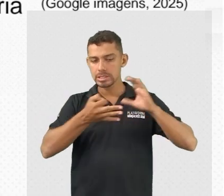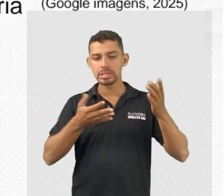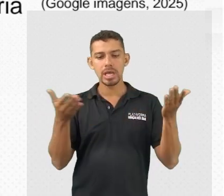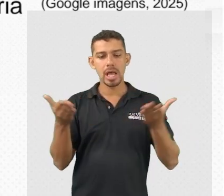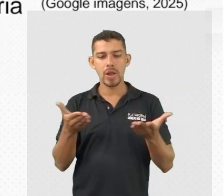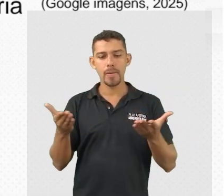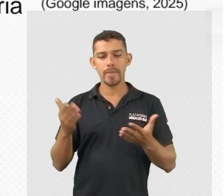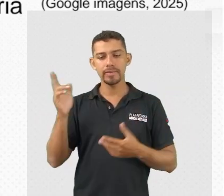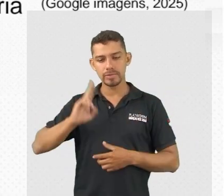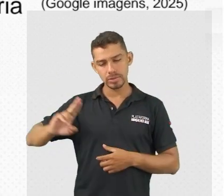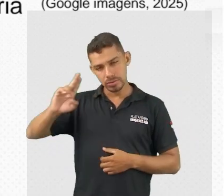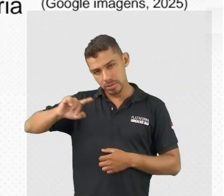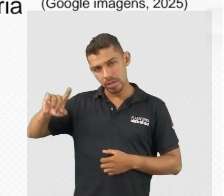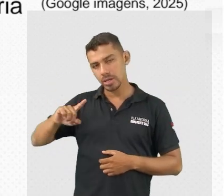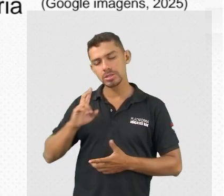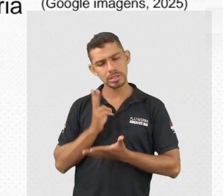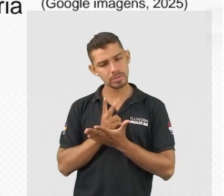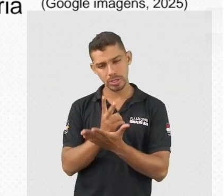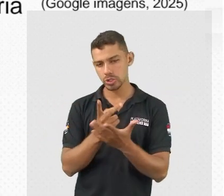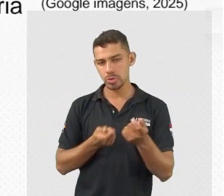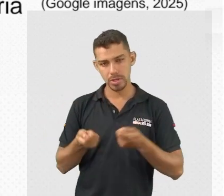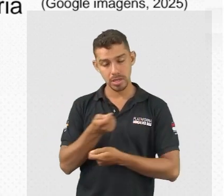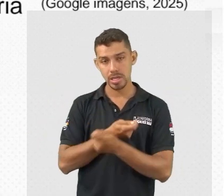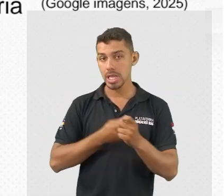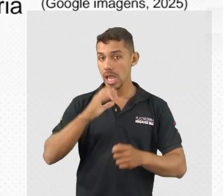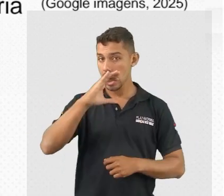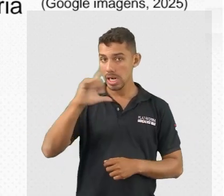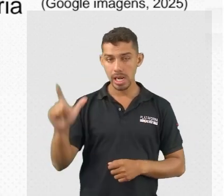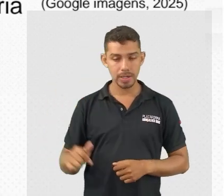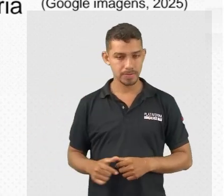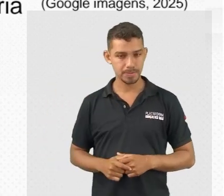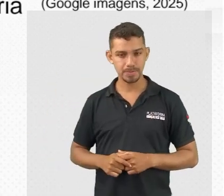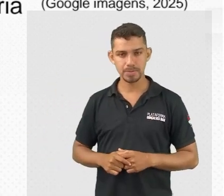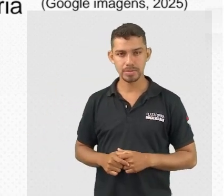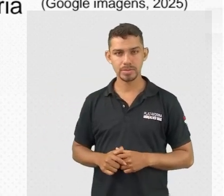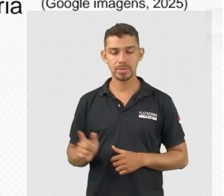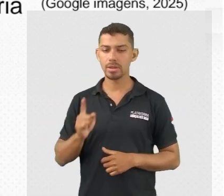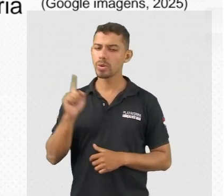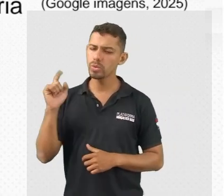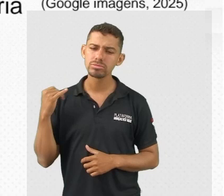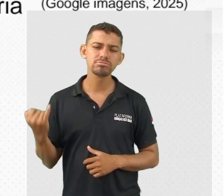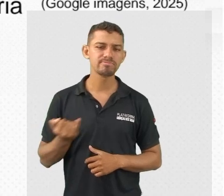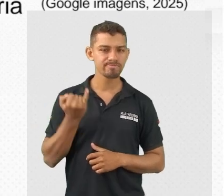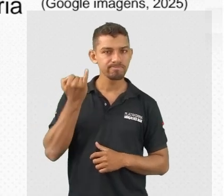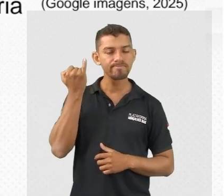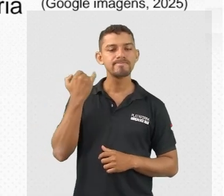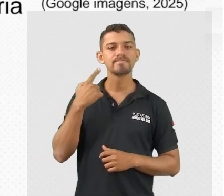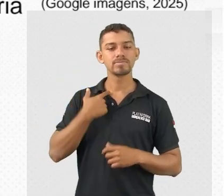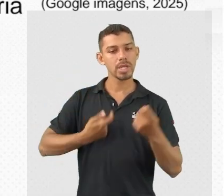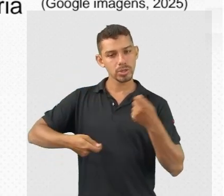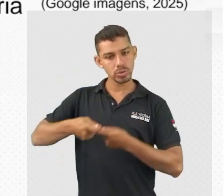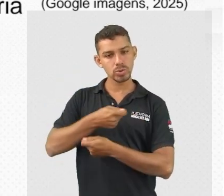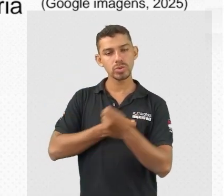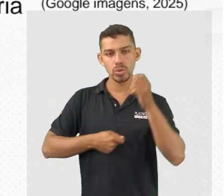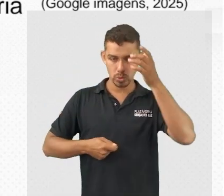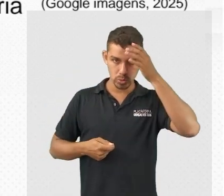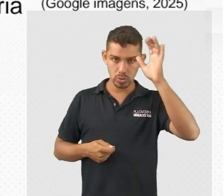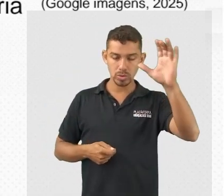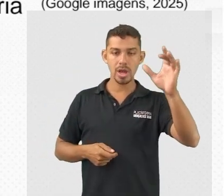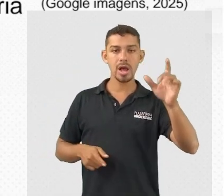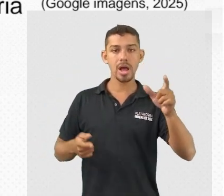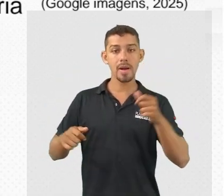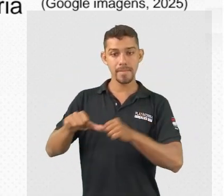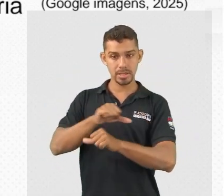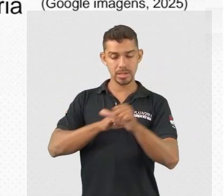para ser consumida como mais uma mercadoria. E claro, um instrumento fundamental da indústria cultural para